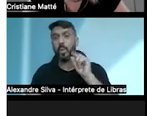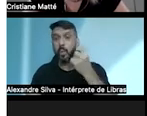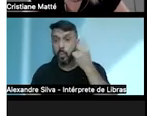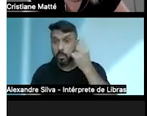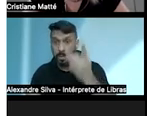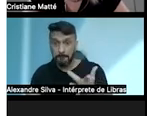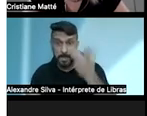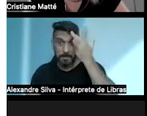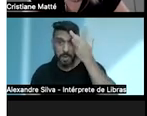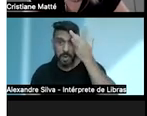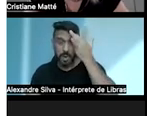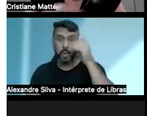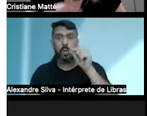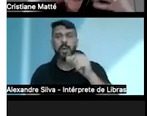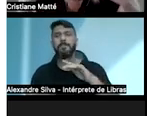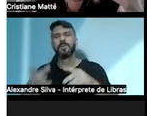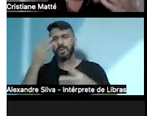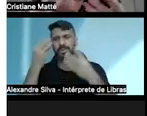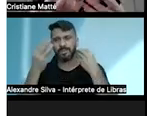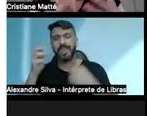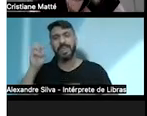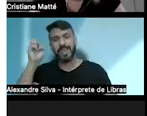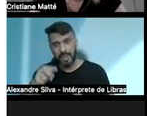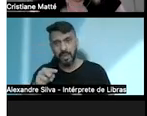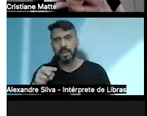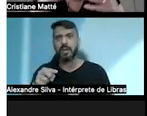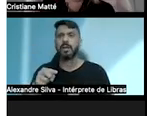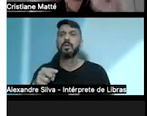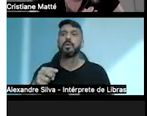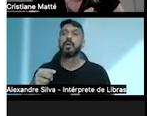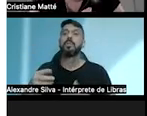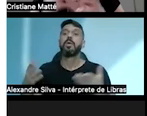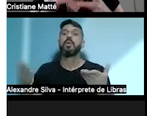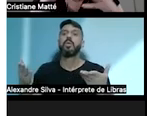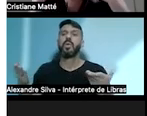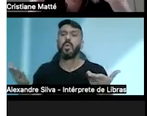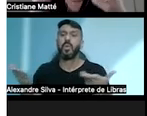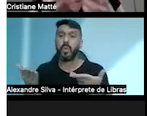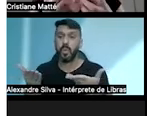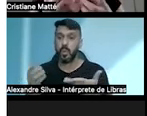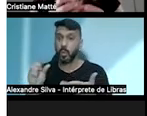está afetada nos pacientes com Alzheimer é justamente essa memória working memory, que a gente chama, essa memória mais nova.